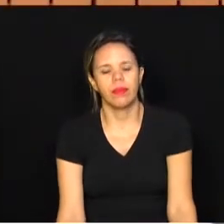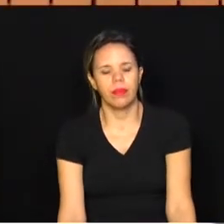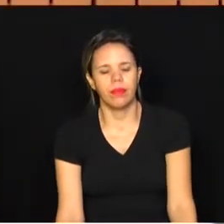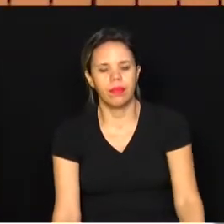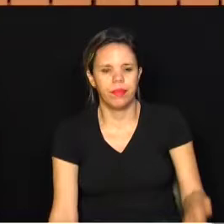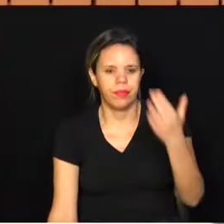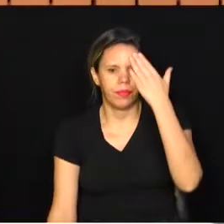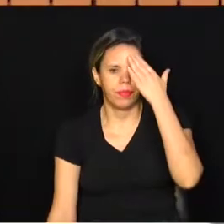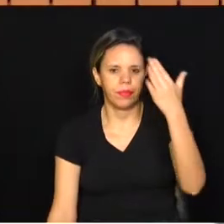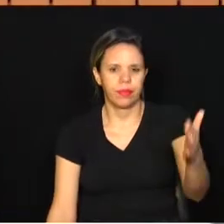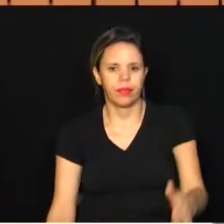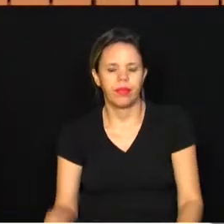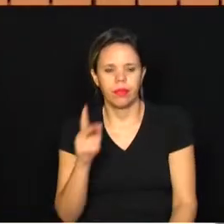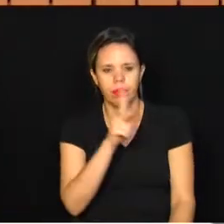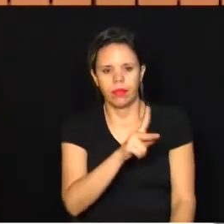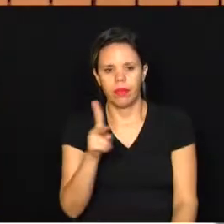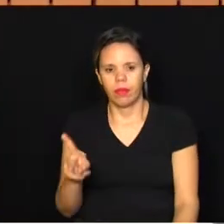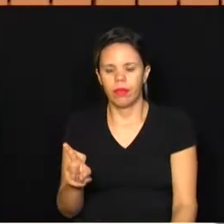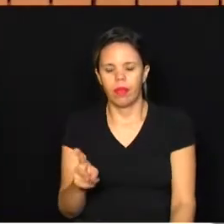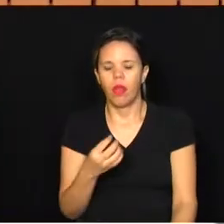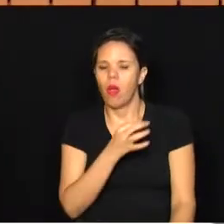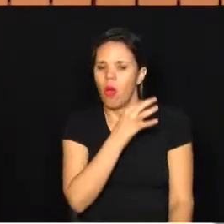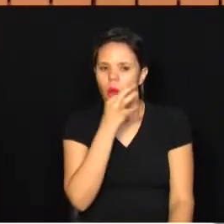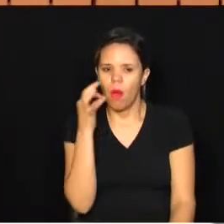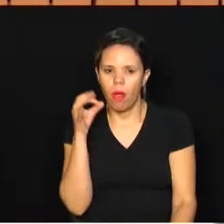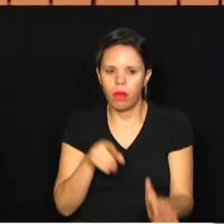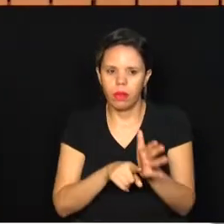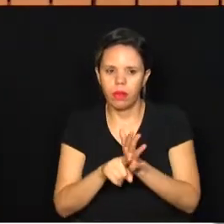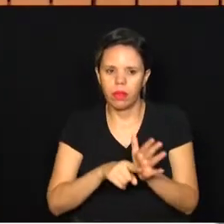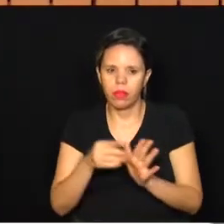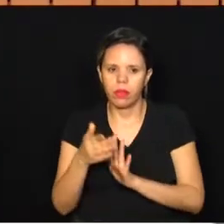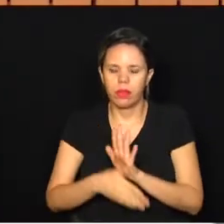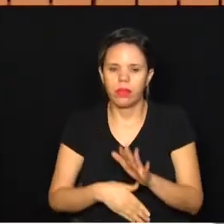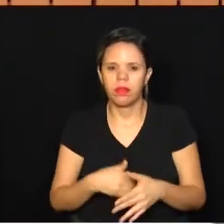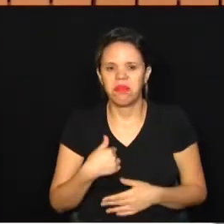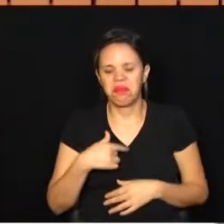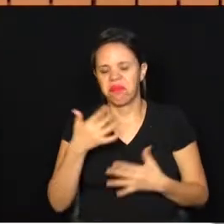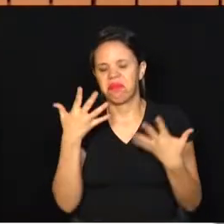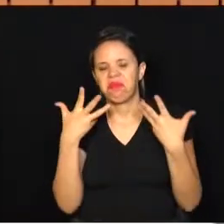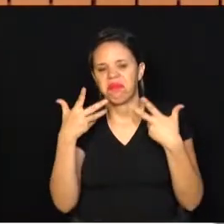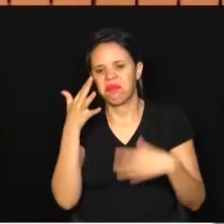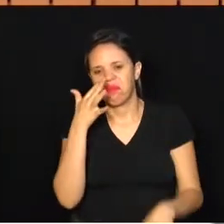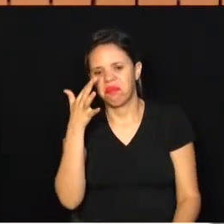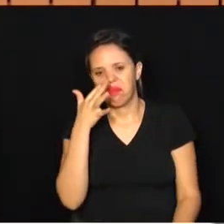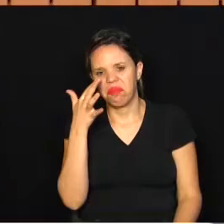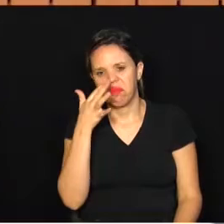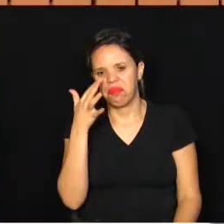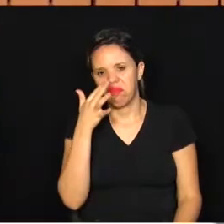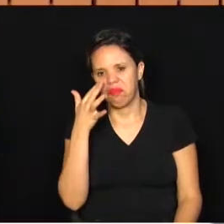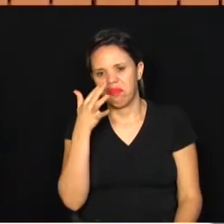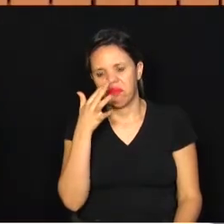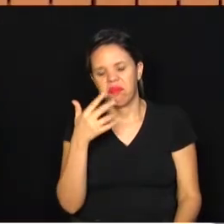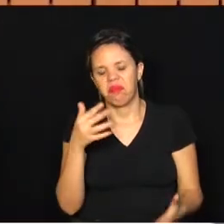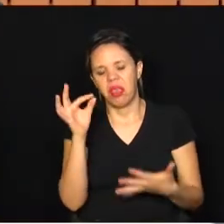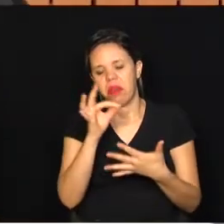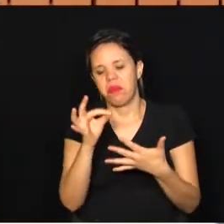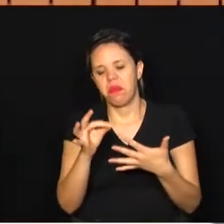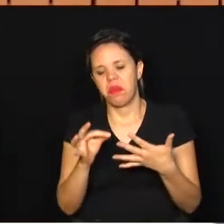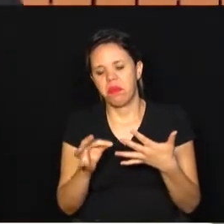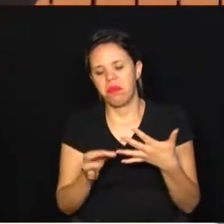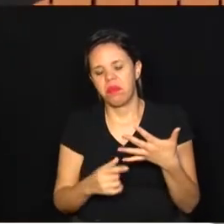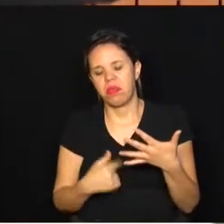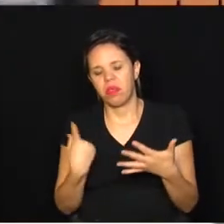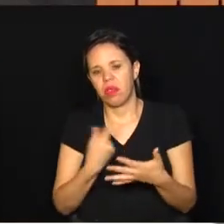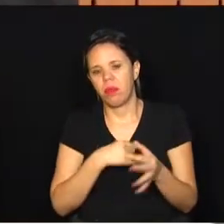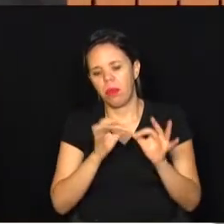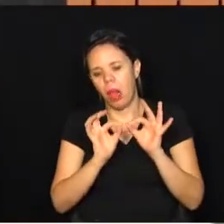Obrigado, professora Vanessa. Muito bom os seus estudos. Estou aqui maravilhado. São muitas questões. Daria para a gente